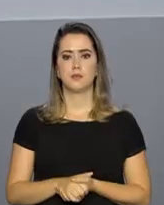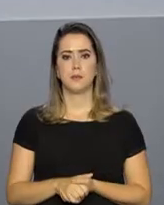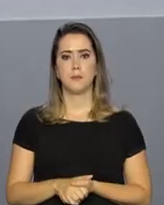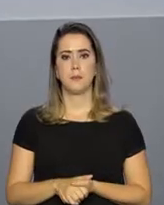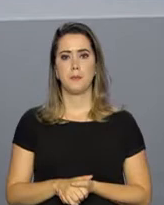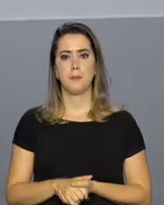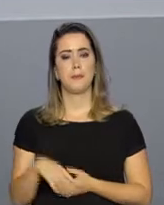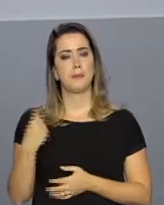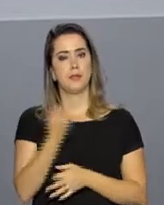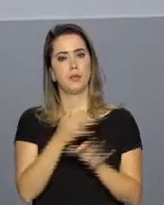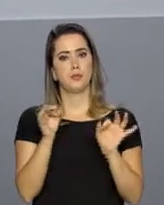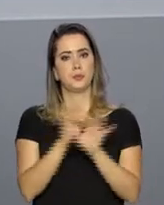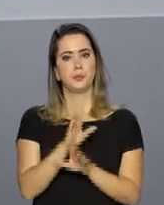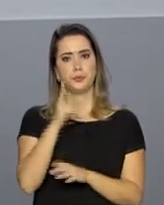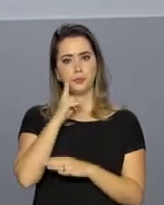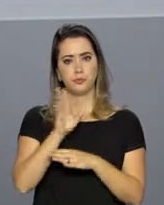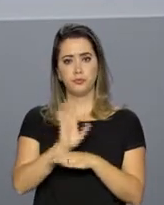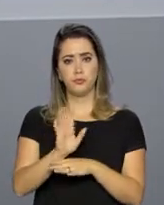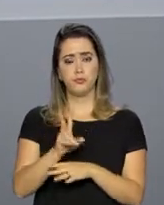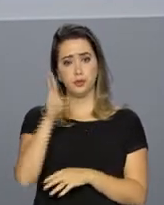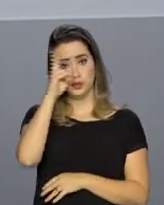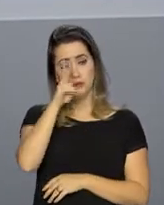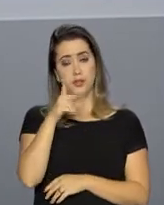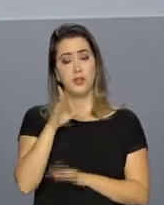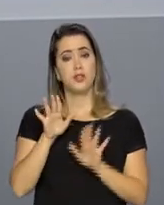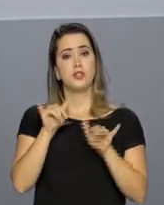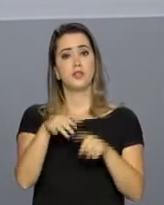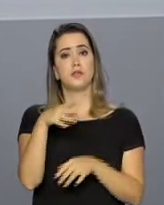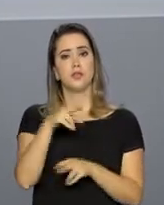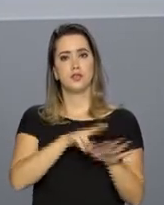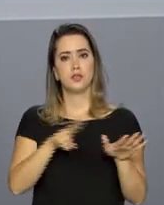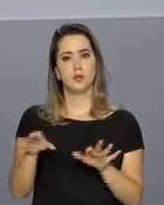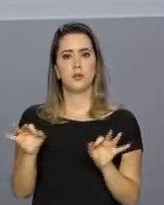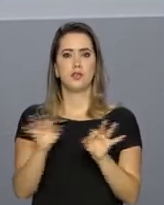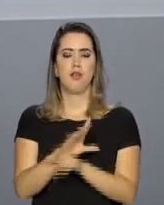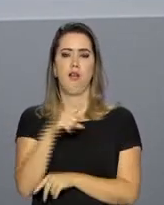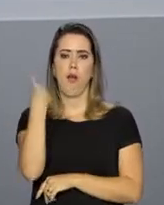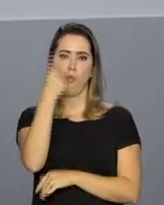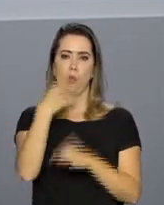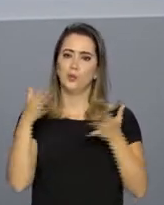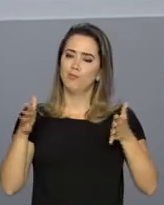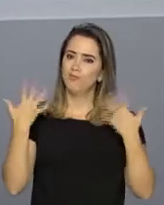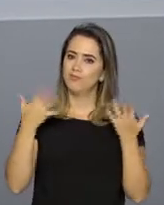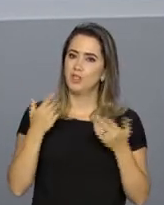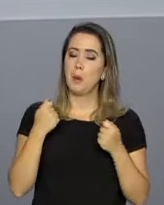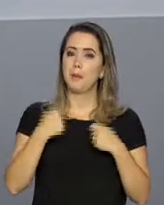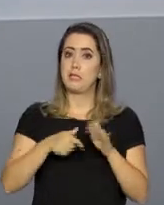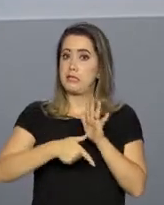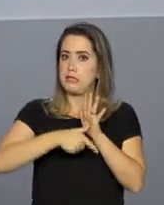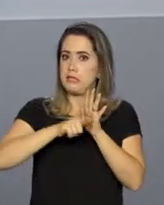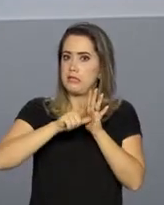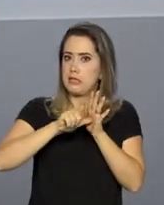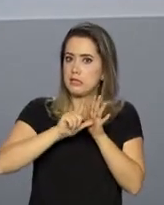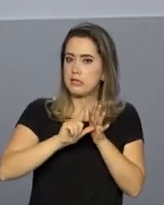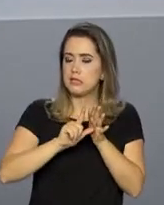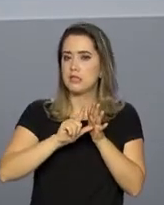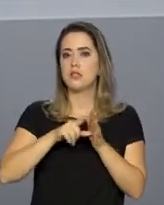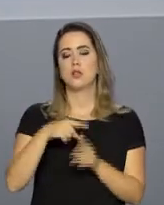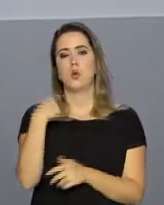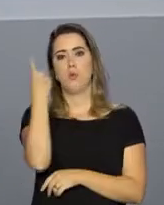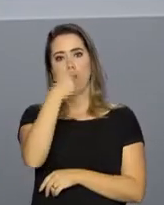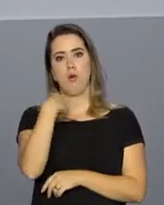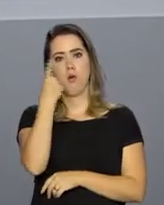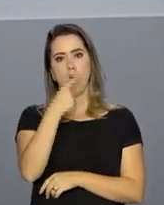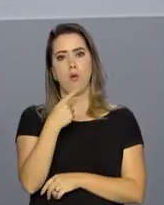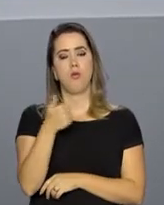nós ficamos por aqui e lembre se que neste fim de semana termina o horário de verão os relógios devem ser atrasados em uma hora a partir